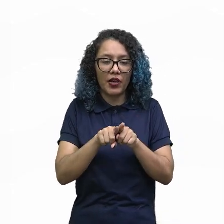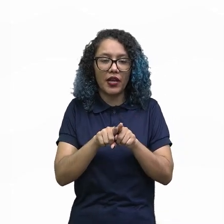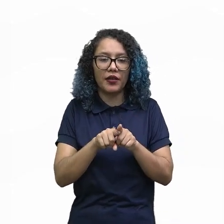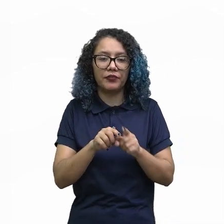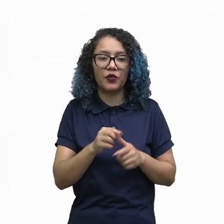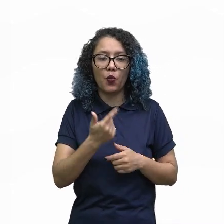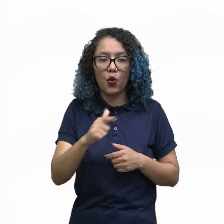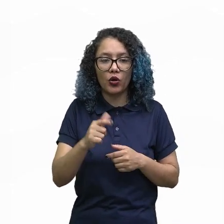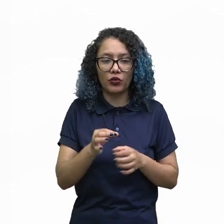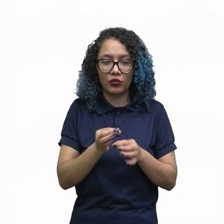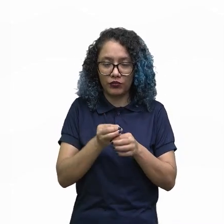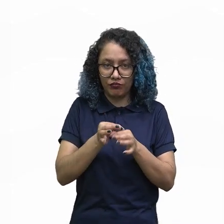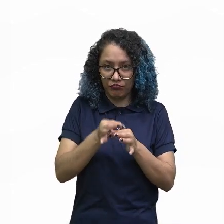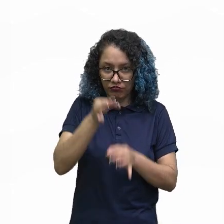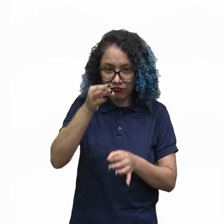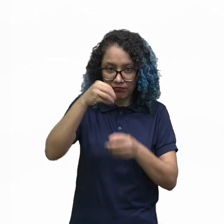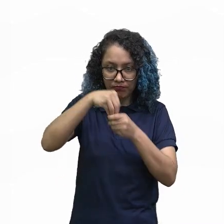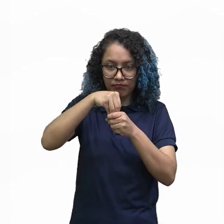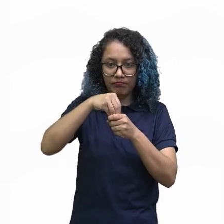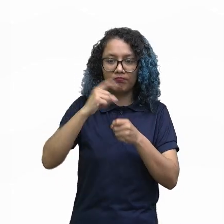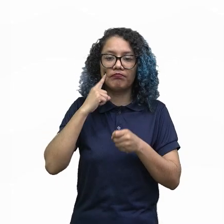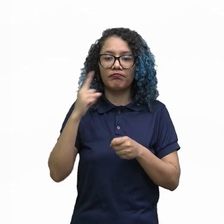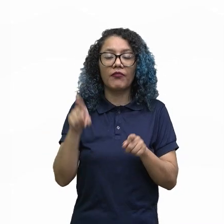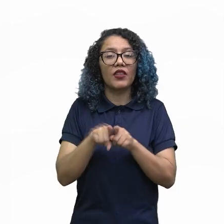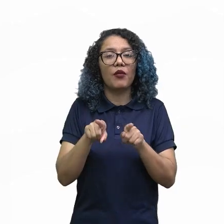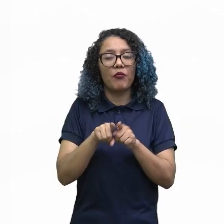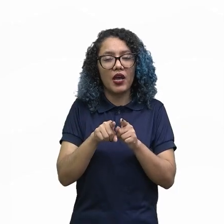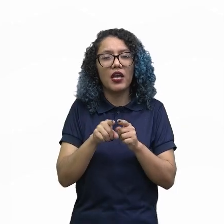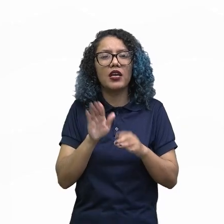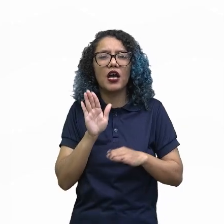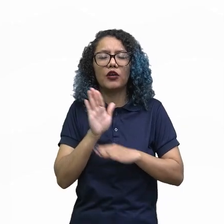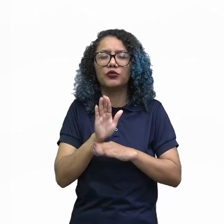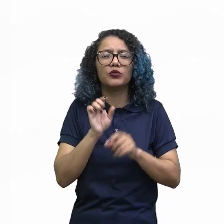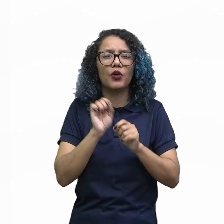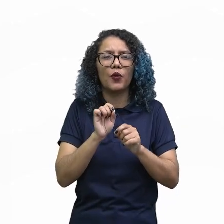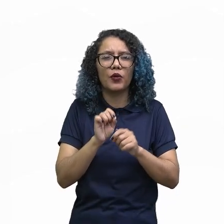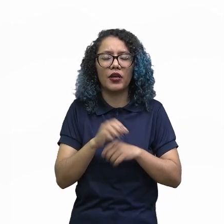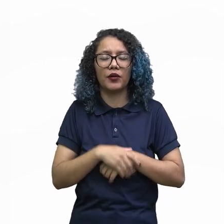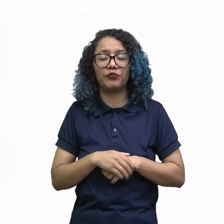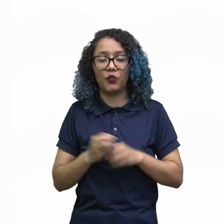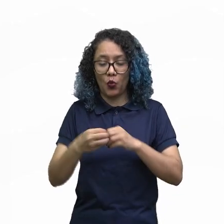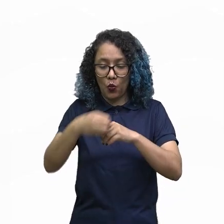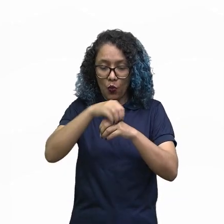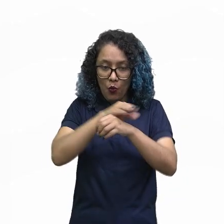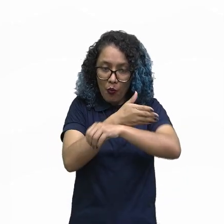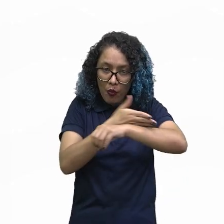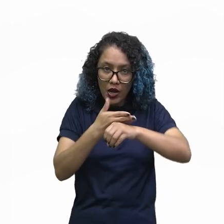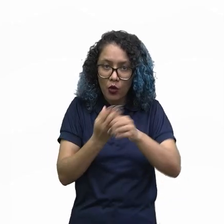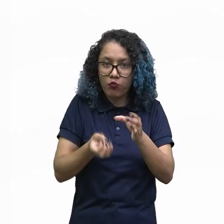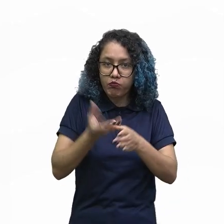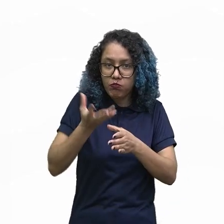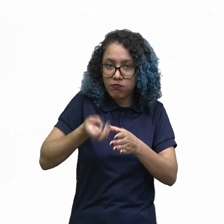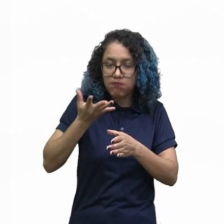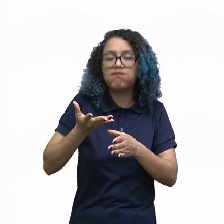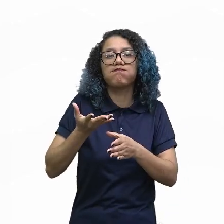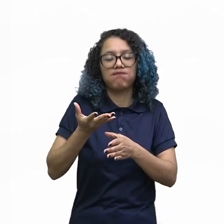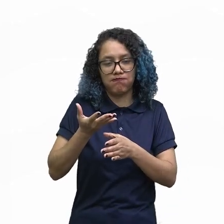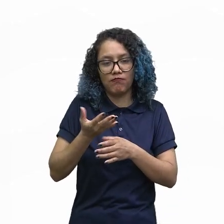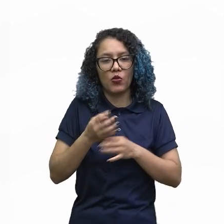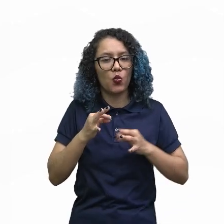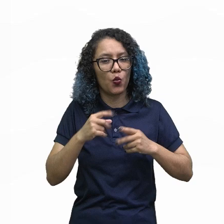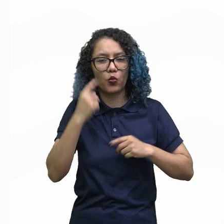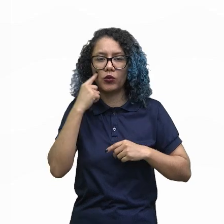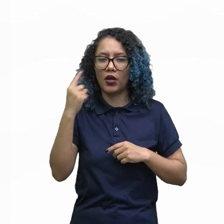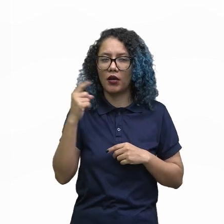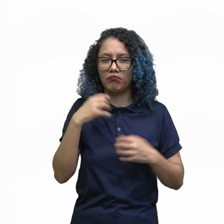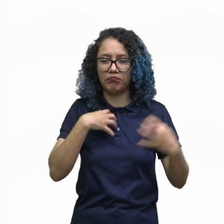estruturas, a medula óssea, né, que auxilia ali na produção de glóbulos brancos, né? Então, todas essas estruturas ali que a